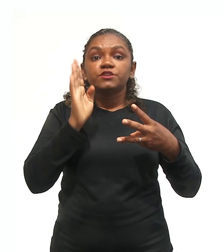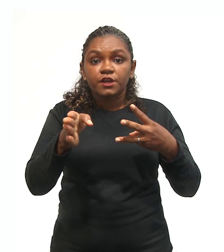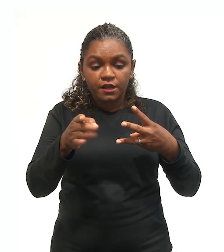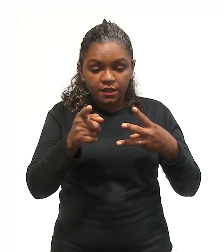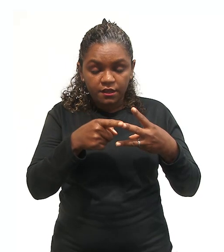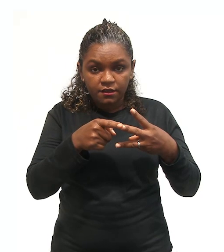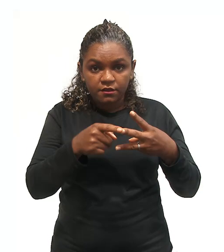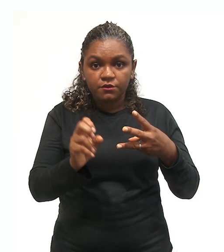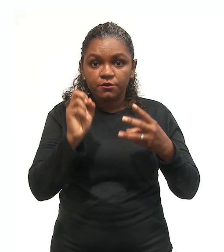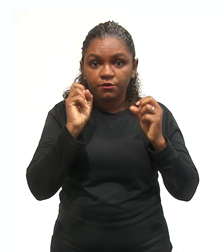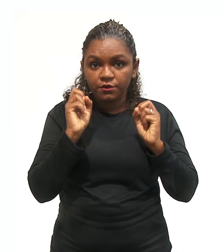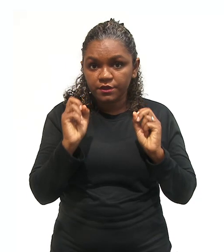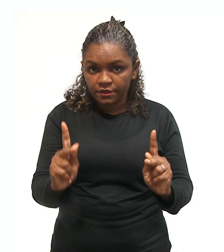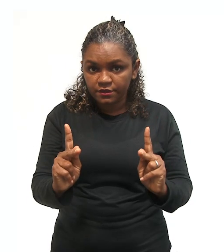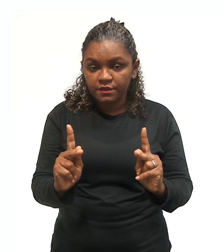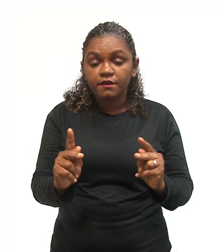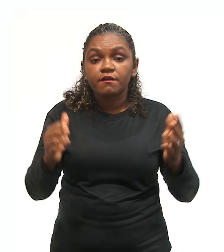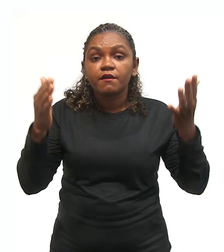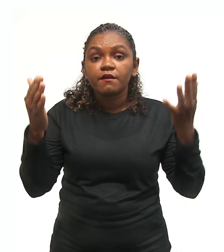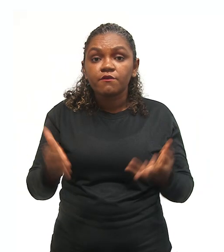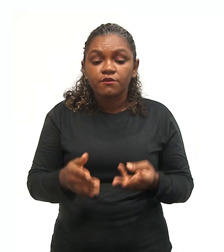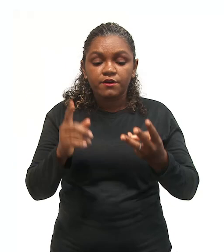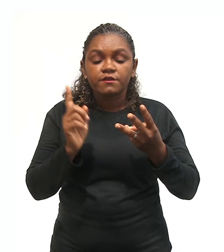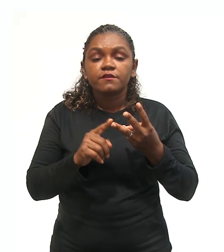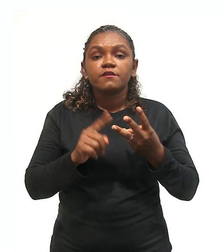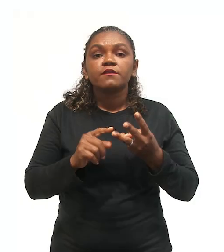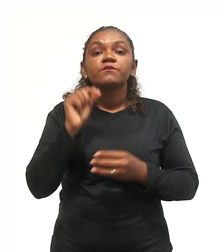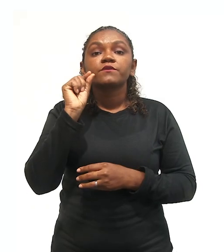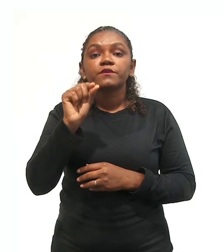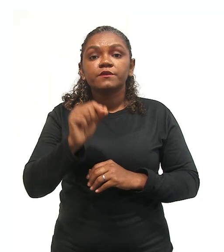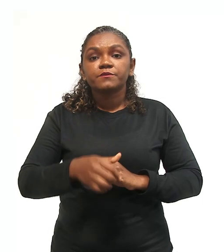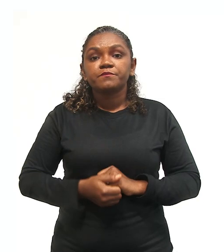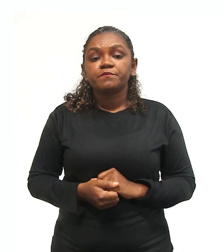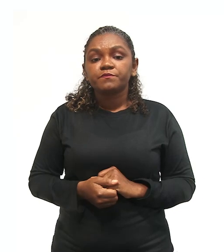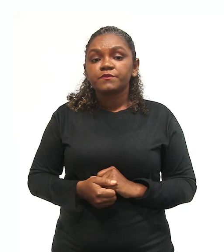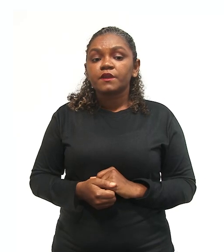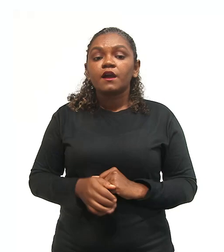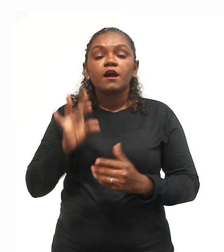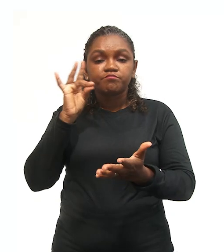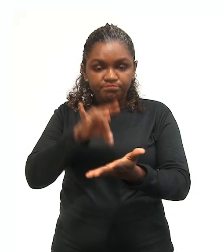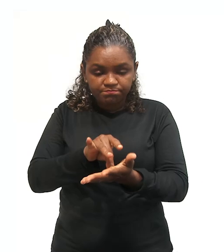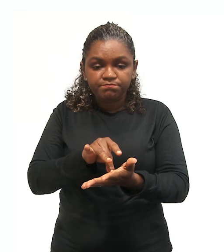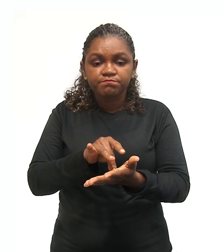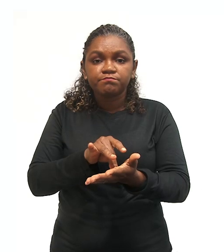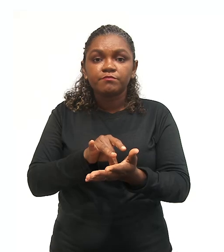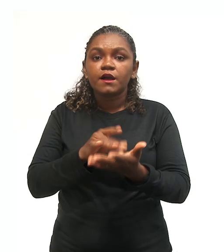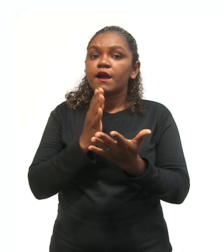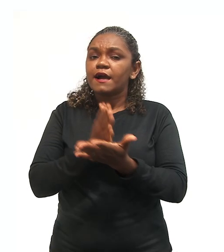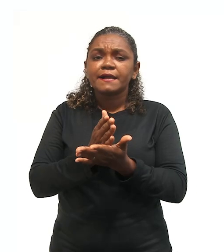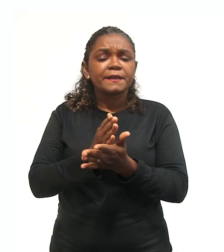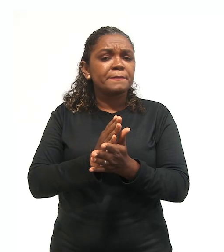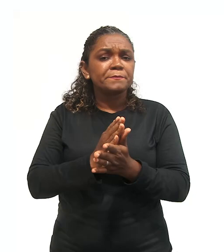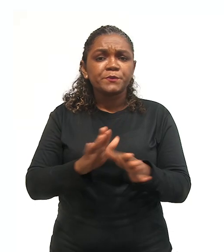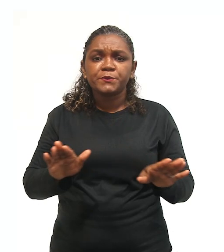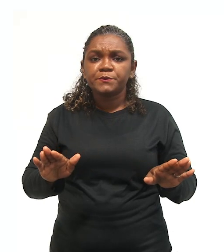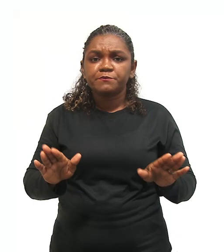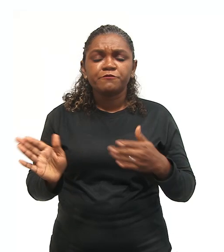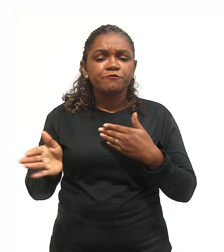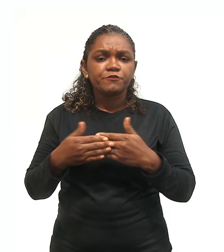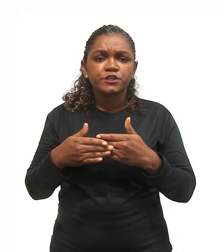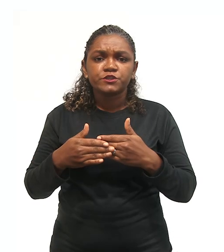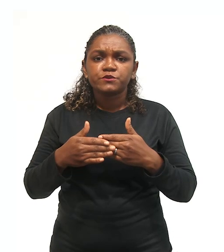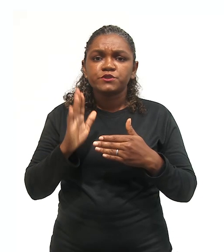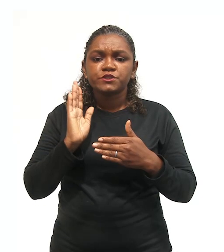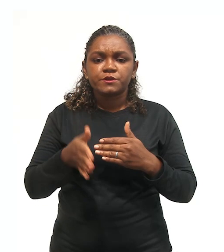de encerramento nos órgãos competentes, a pessoa jurídica definitivamente deixa de existir. Então,